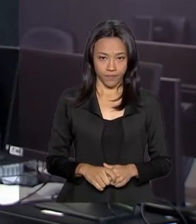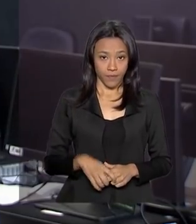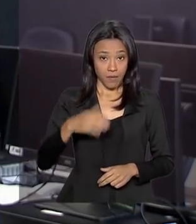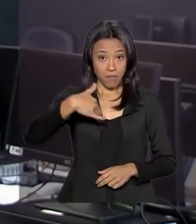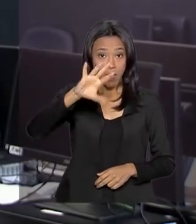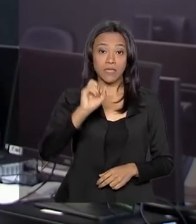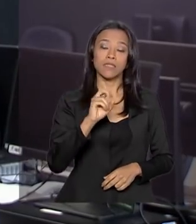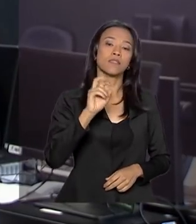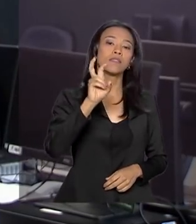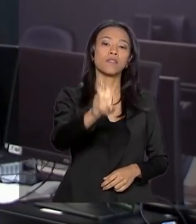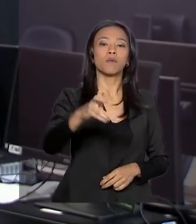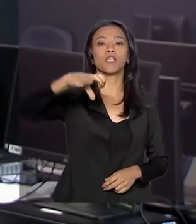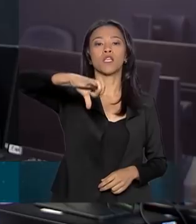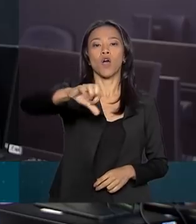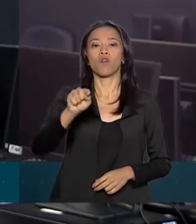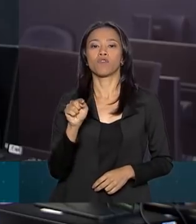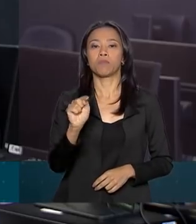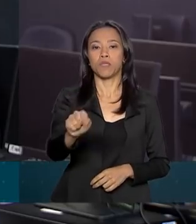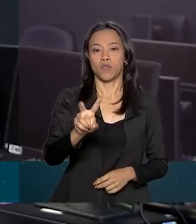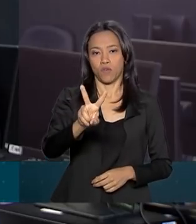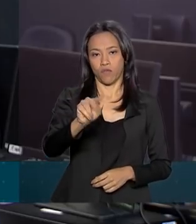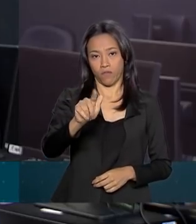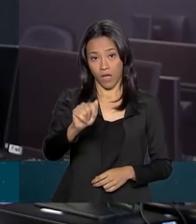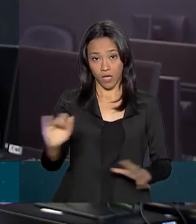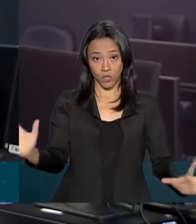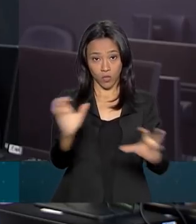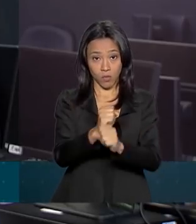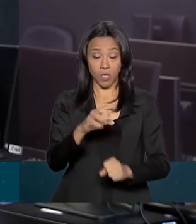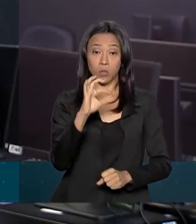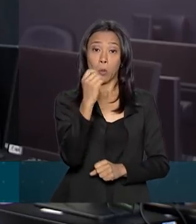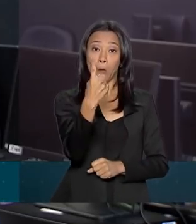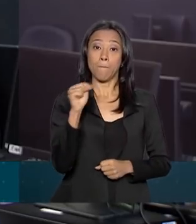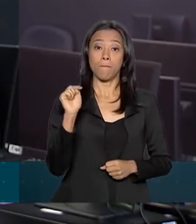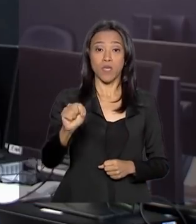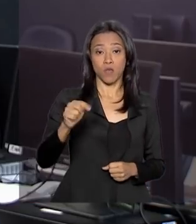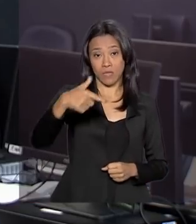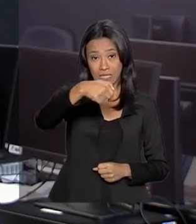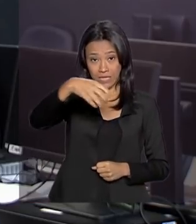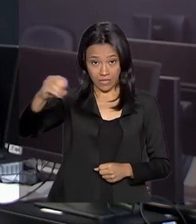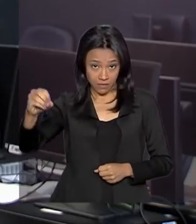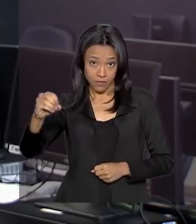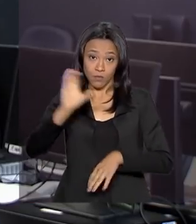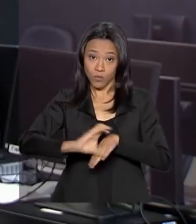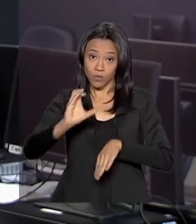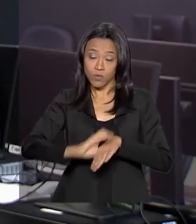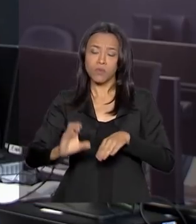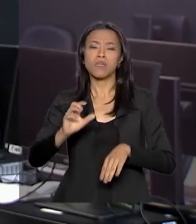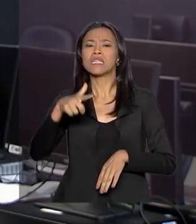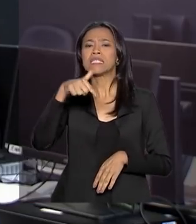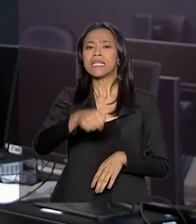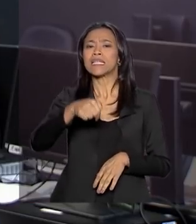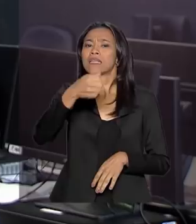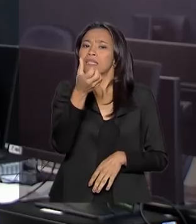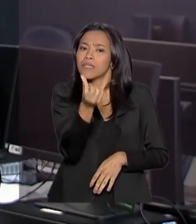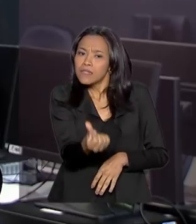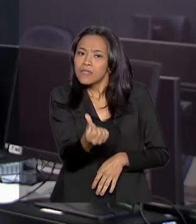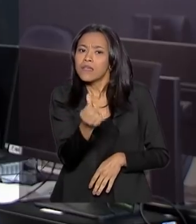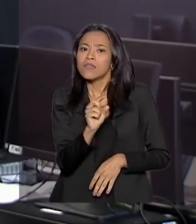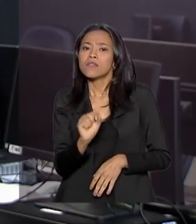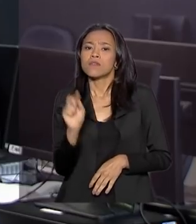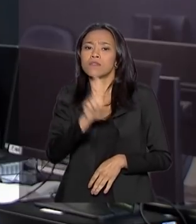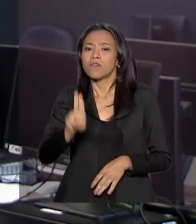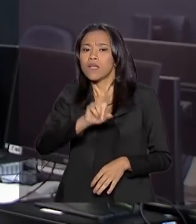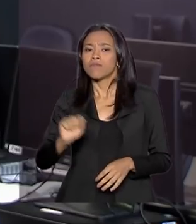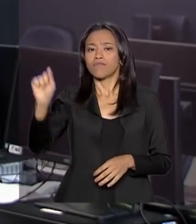mais de 59 mil vagas. Ao todo, 1.700 cursos de 76 instituições de ensino serão ofertados aos